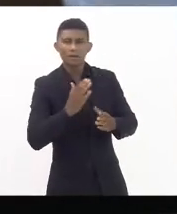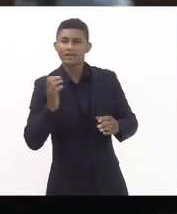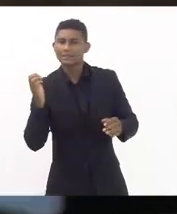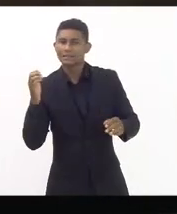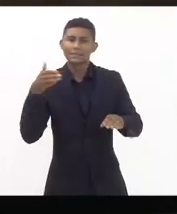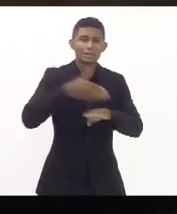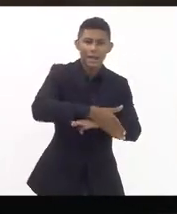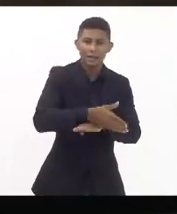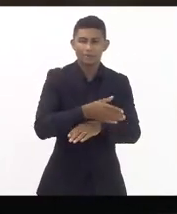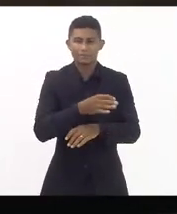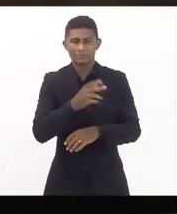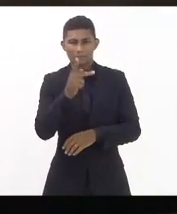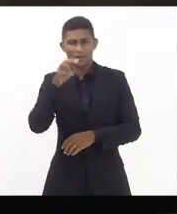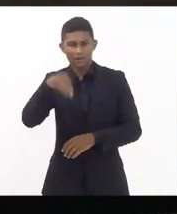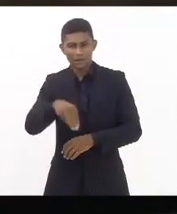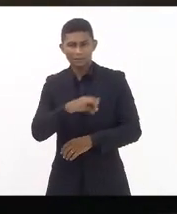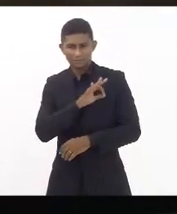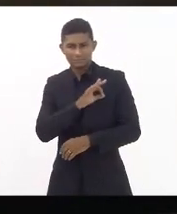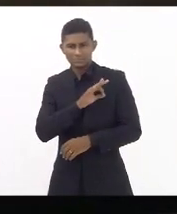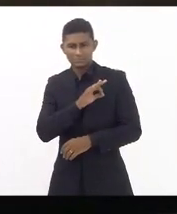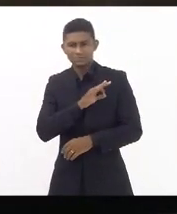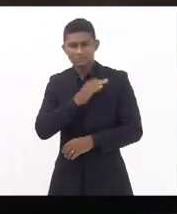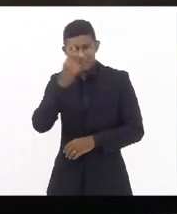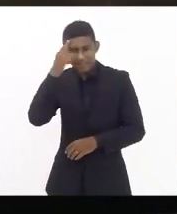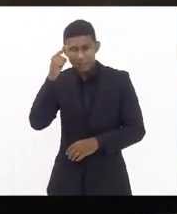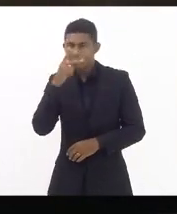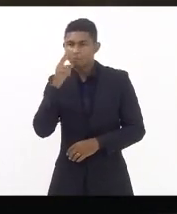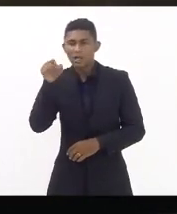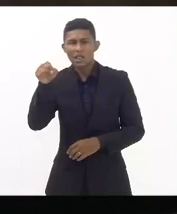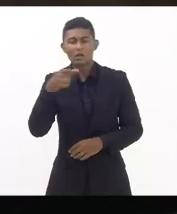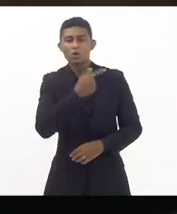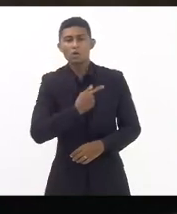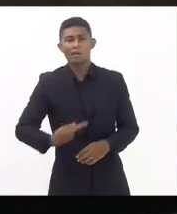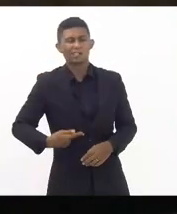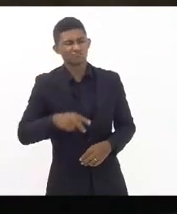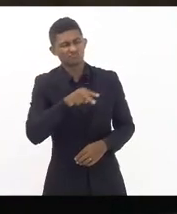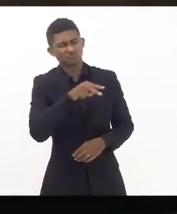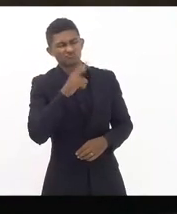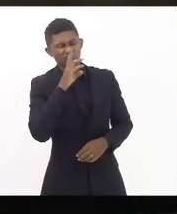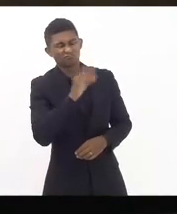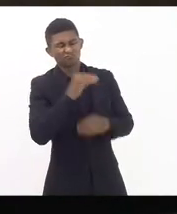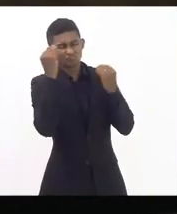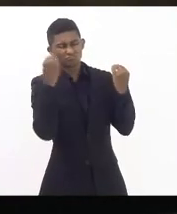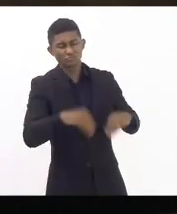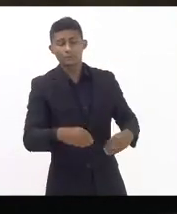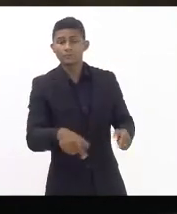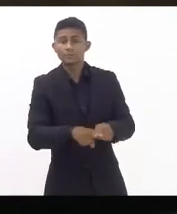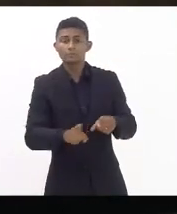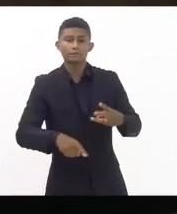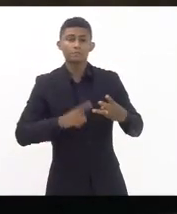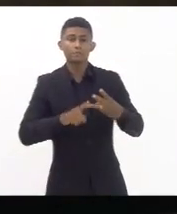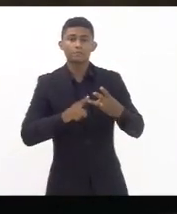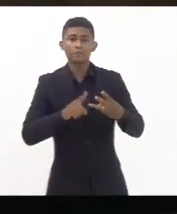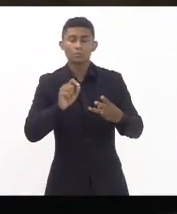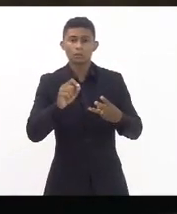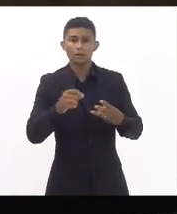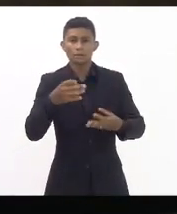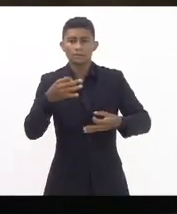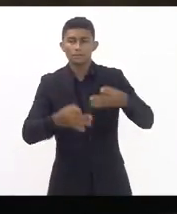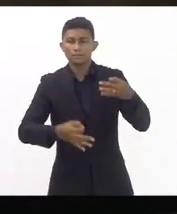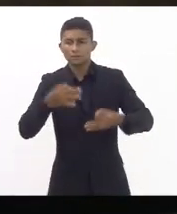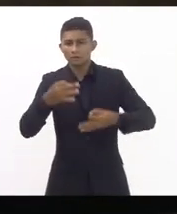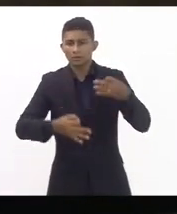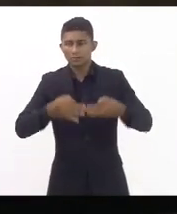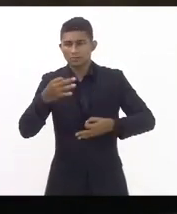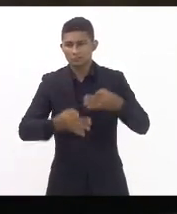fica no meio do caminho com processo preso na procuradoria. Então, deputada Marta Rocha,